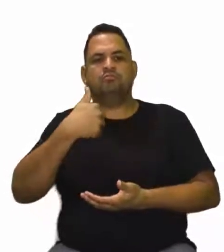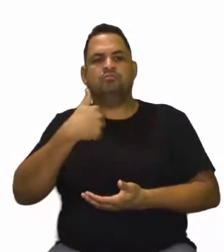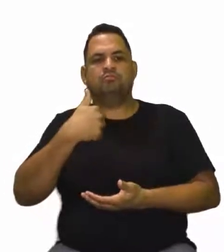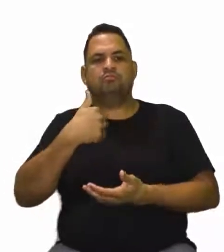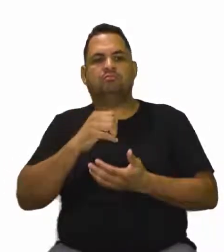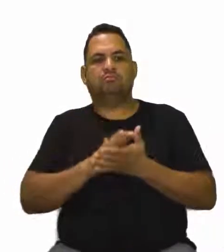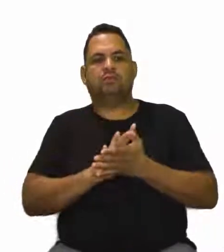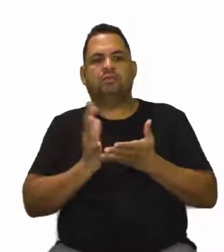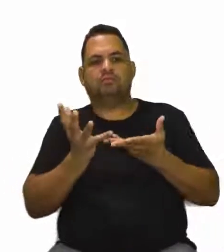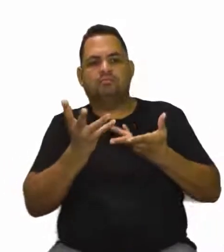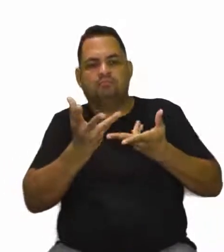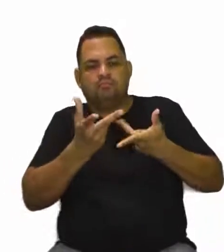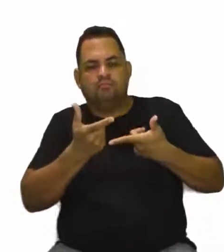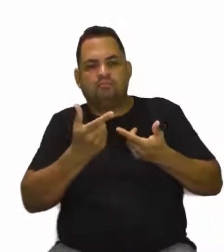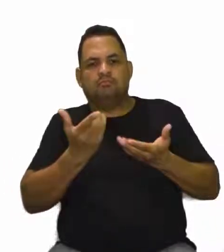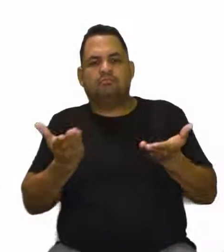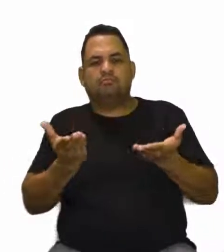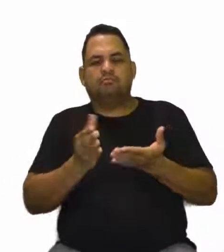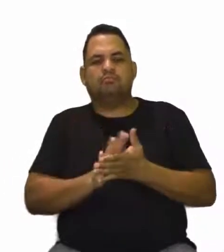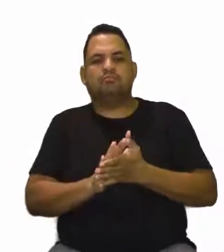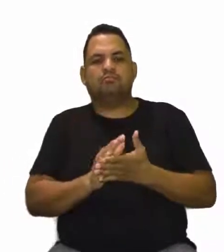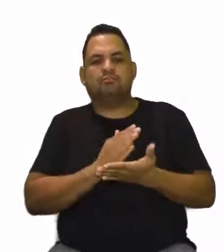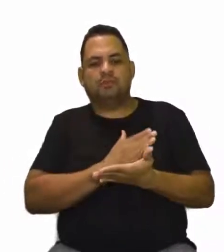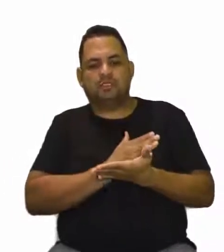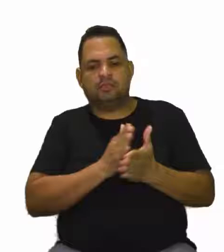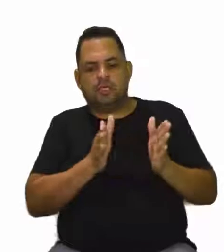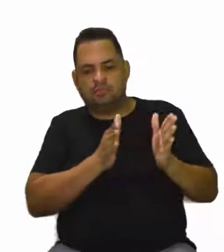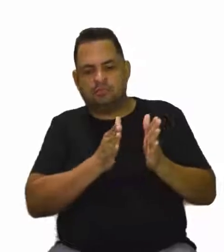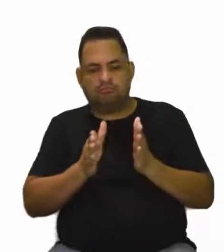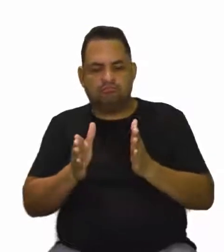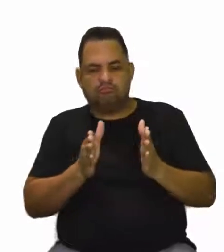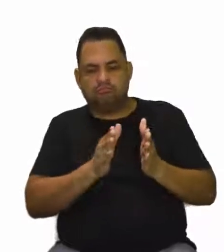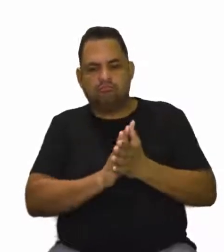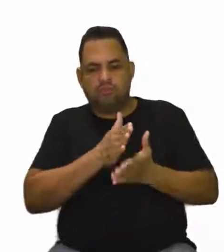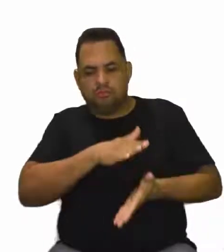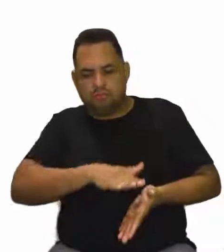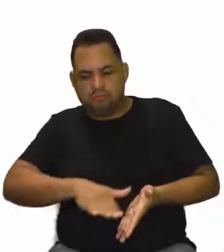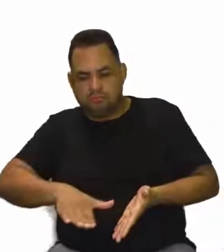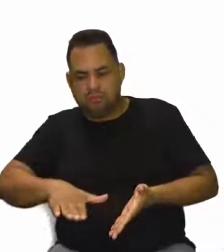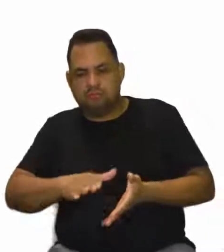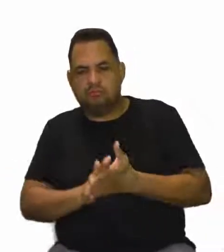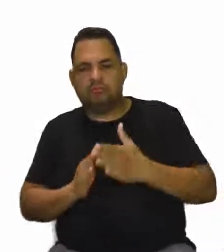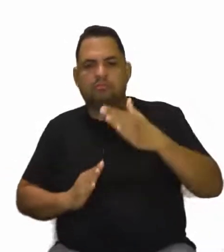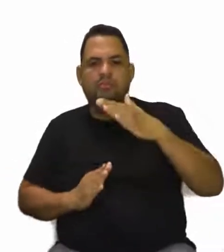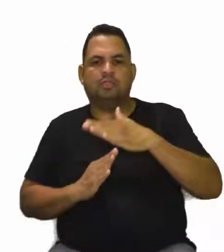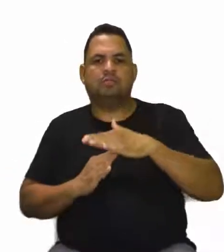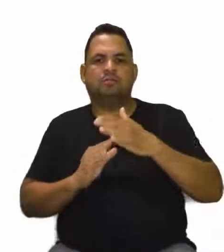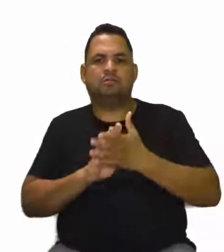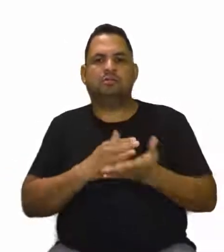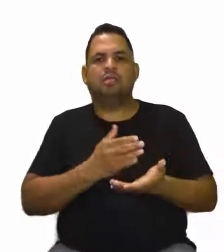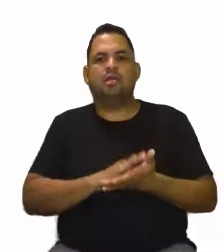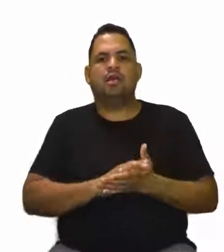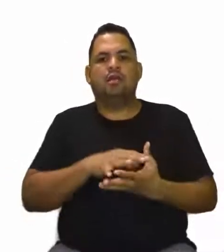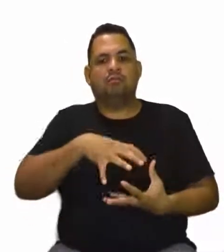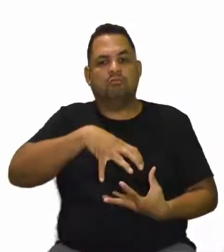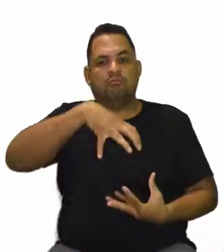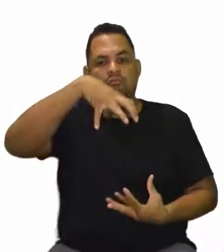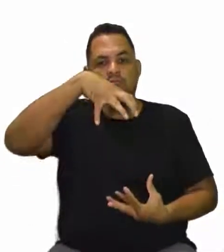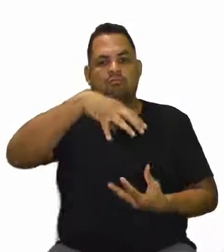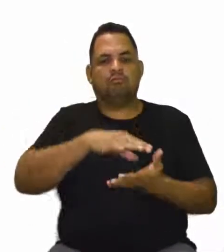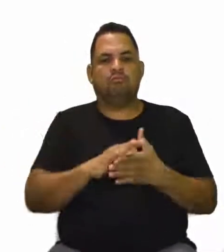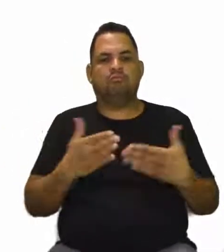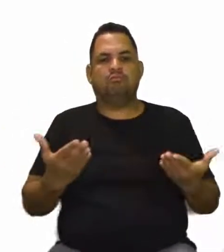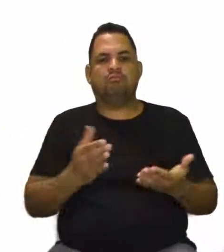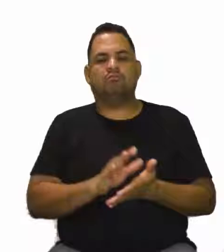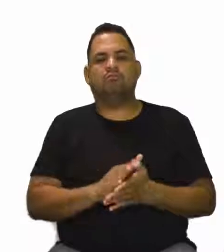a habilidade. Isso desde o período ali da infância até A terceira idade. Então, quanto mais eu